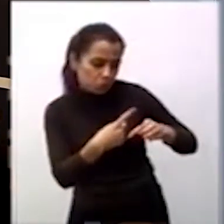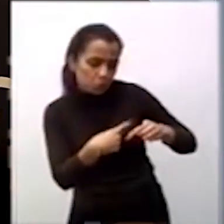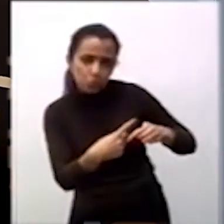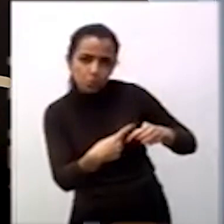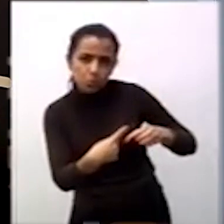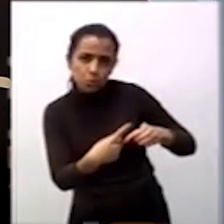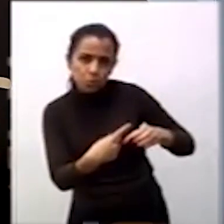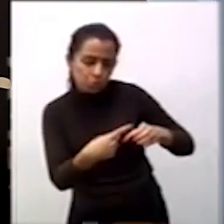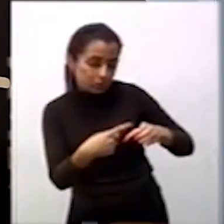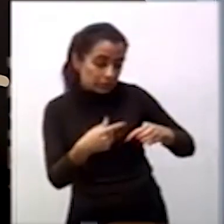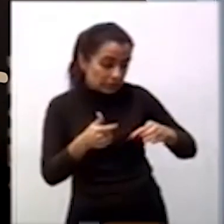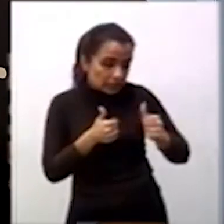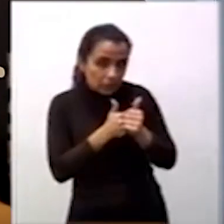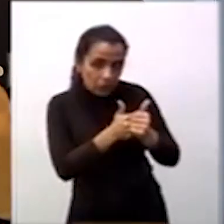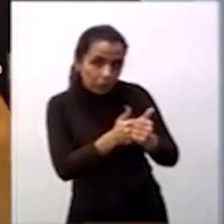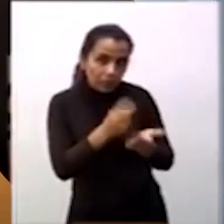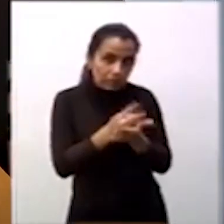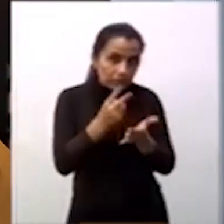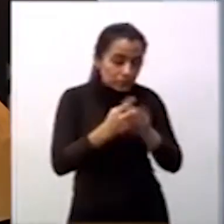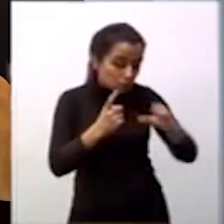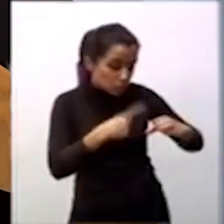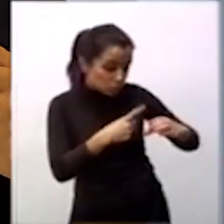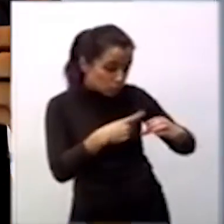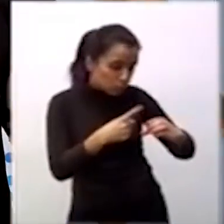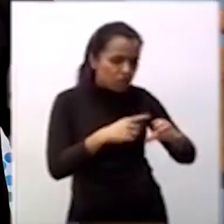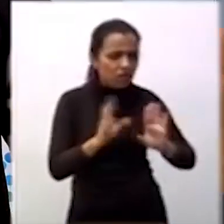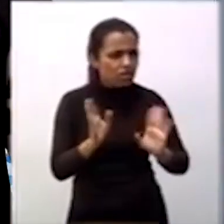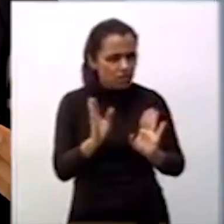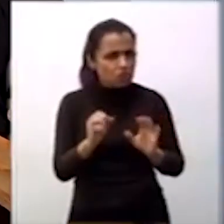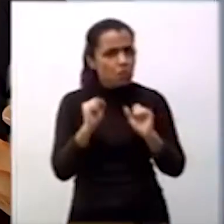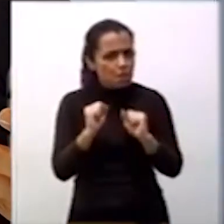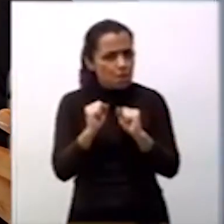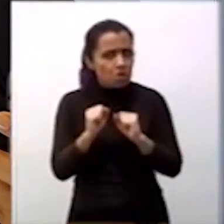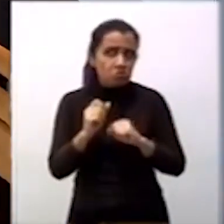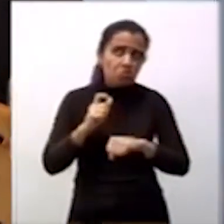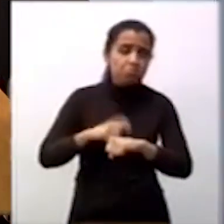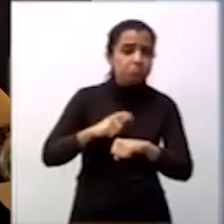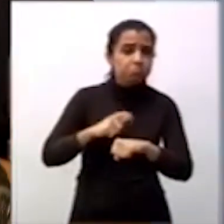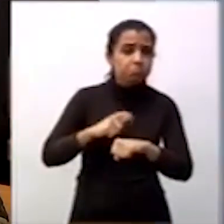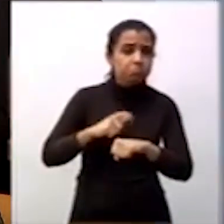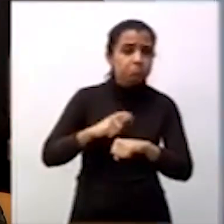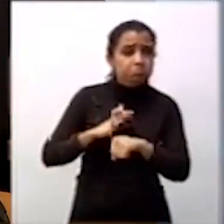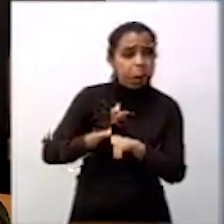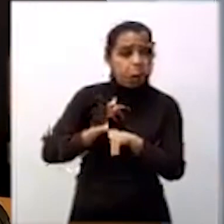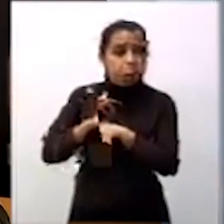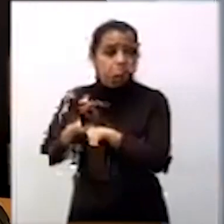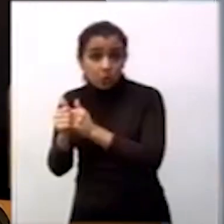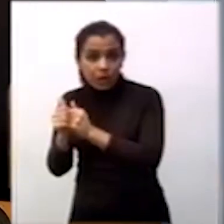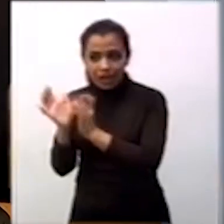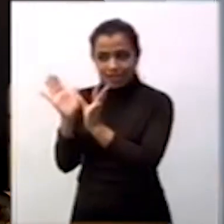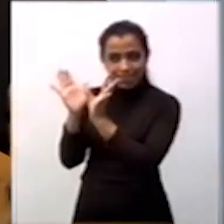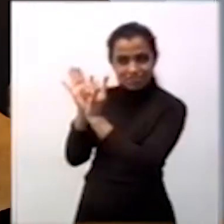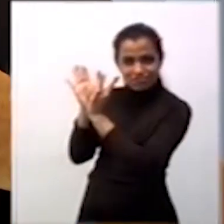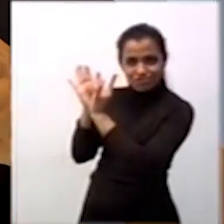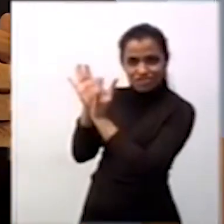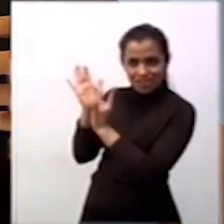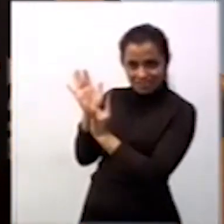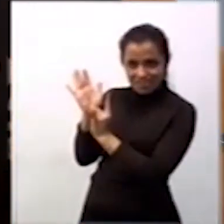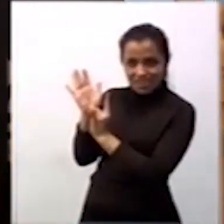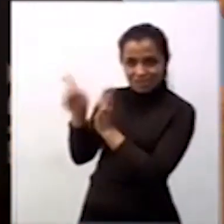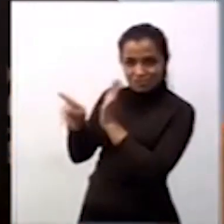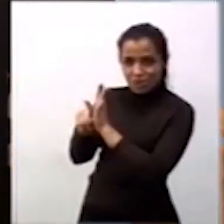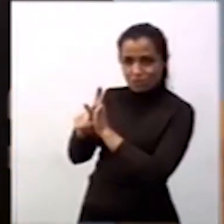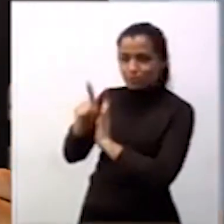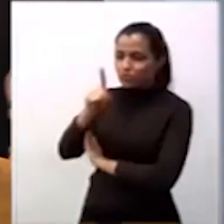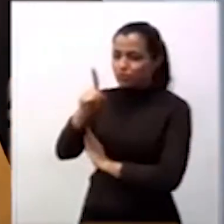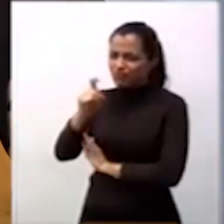gente falou ao longo da aula. Você pode, num determinado momento, procurar aquelas etiquetas dos aparelhos e somar